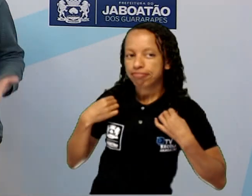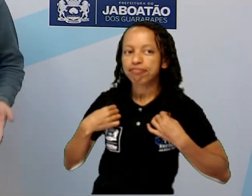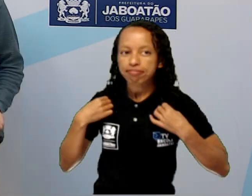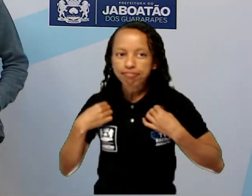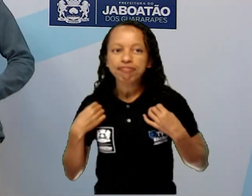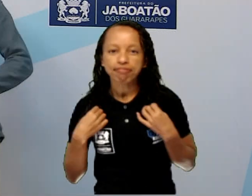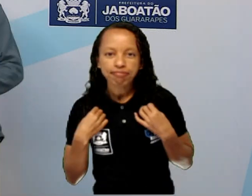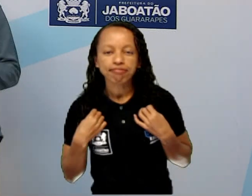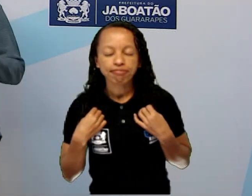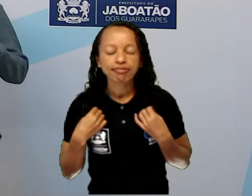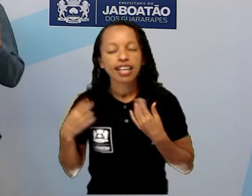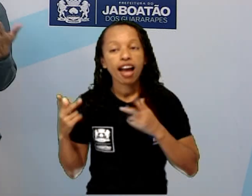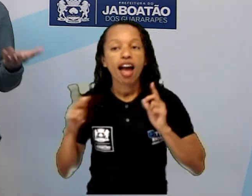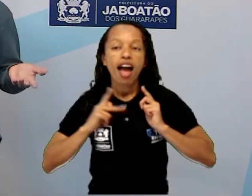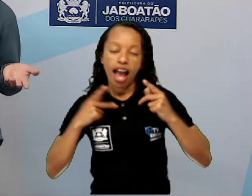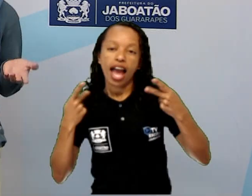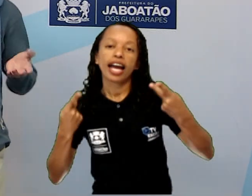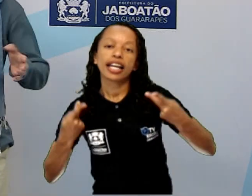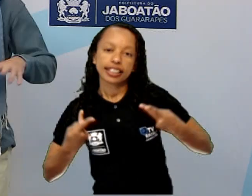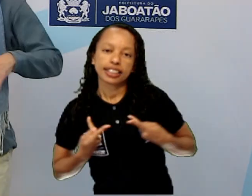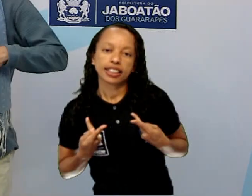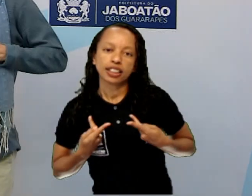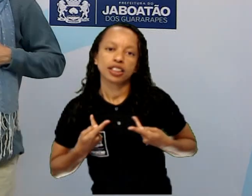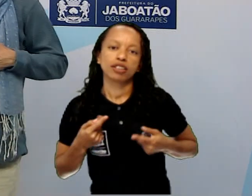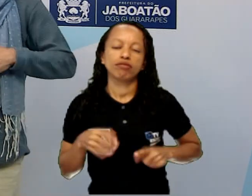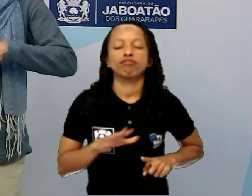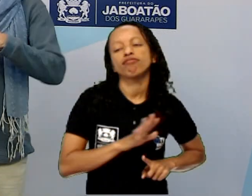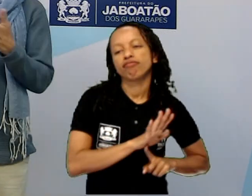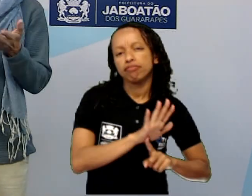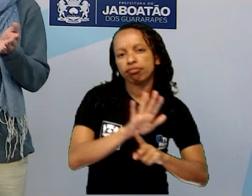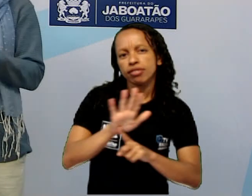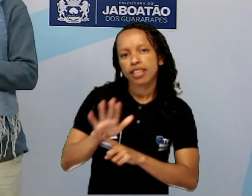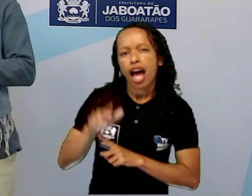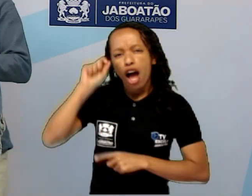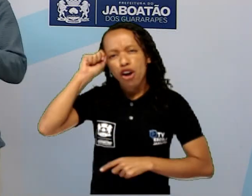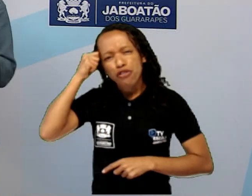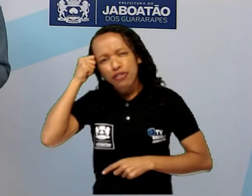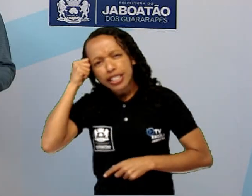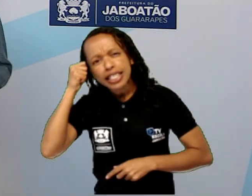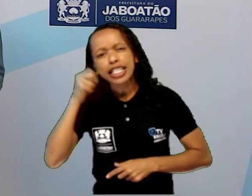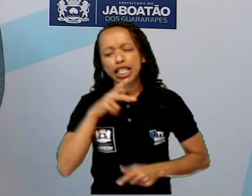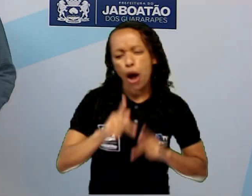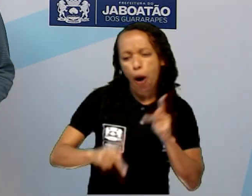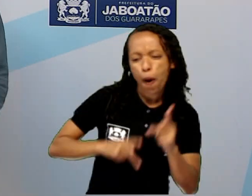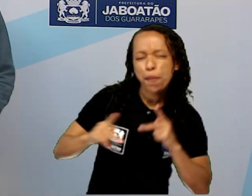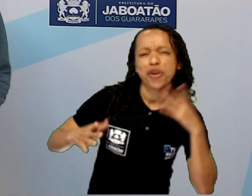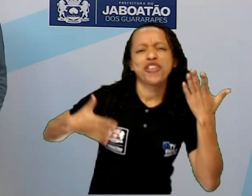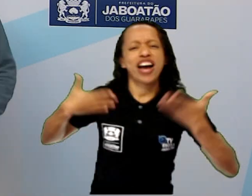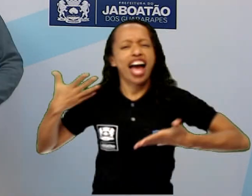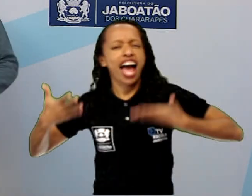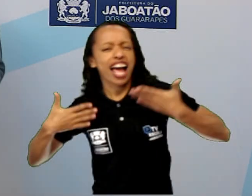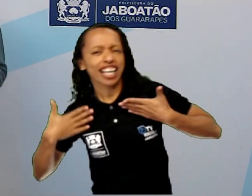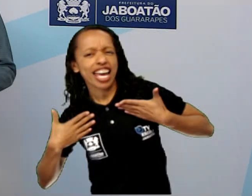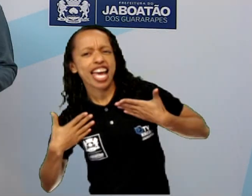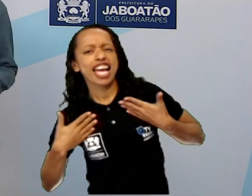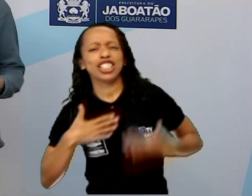muito alegre, que gosta muito de dança, de balançar a bunda, de bater palma, né? De pular, bater os pés no chão. Então,